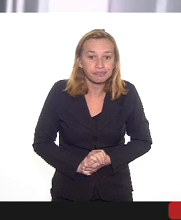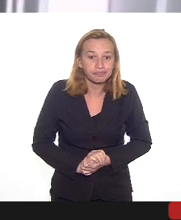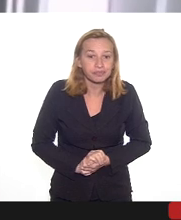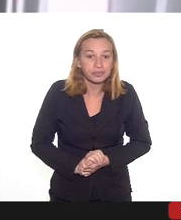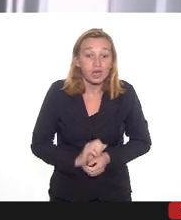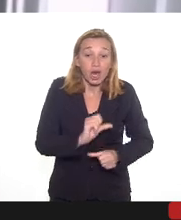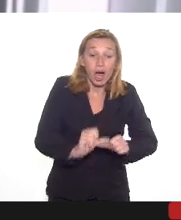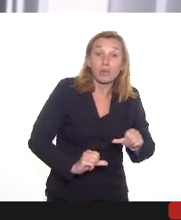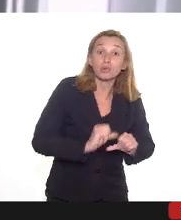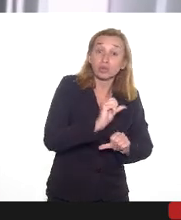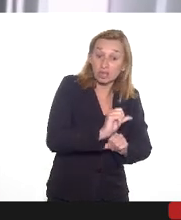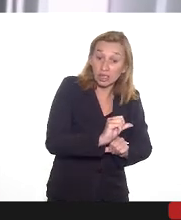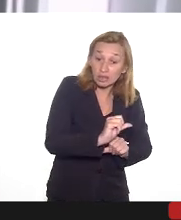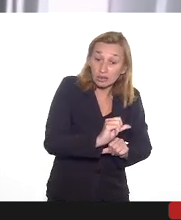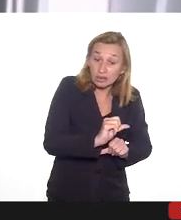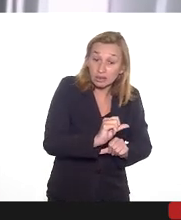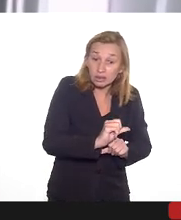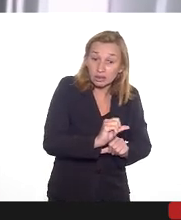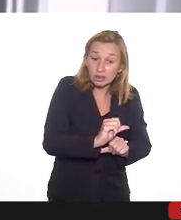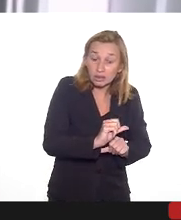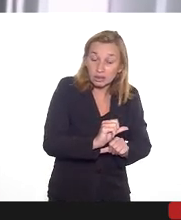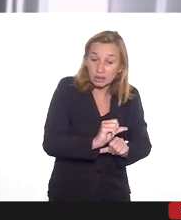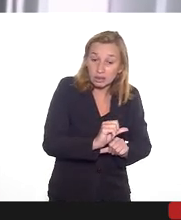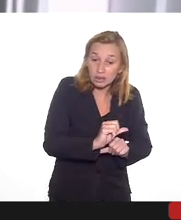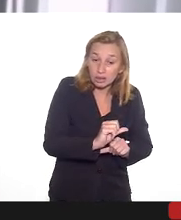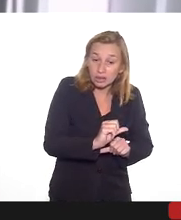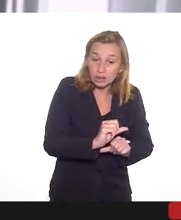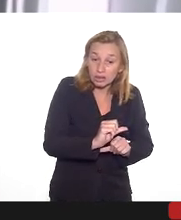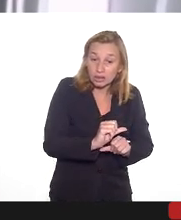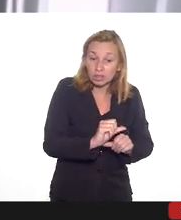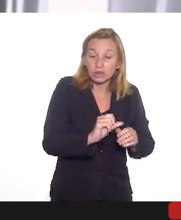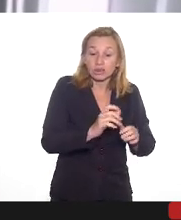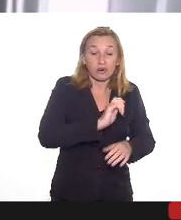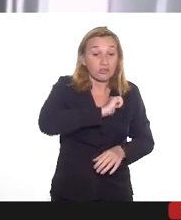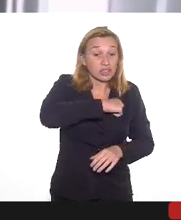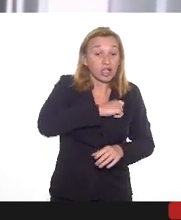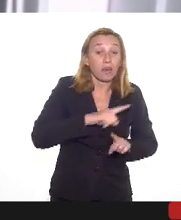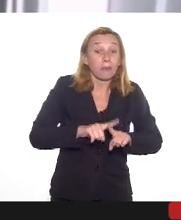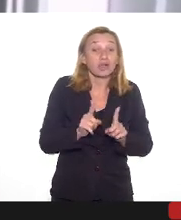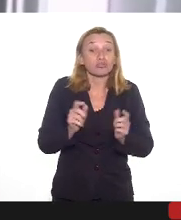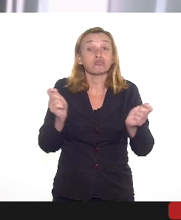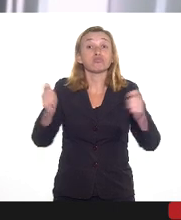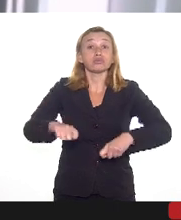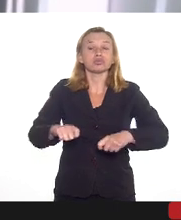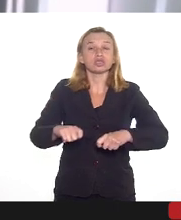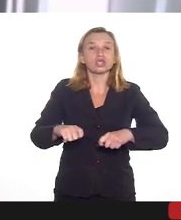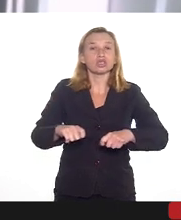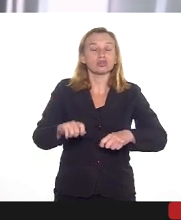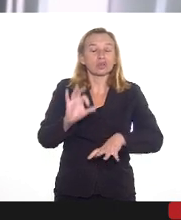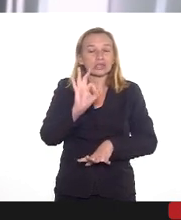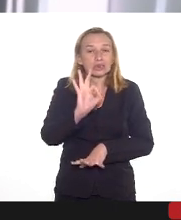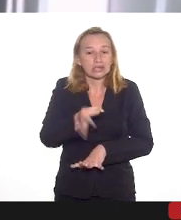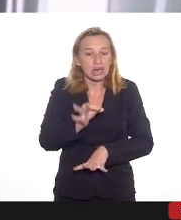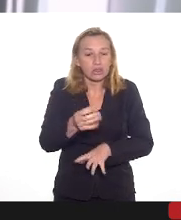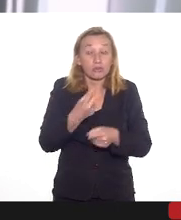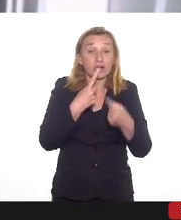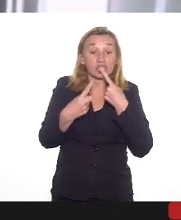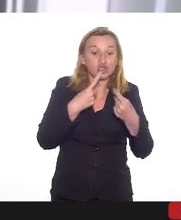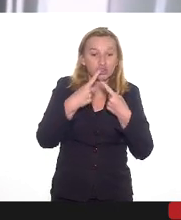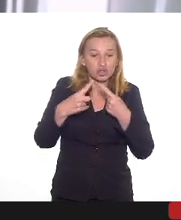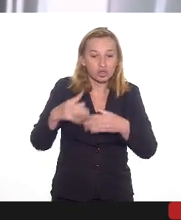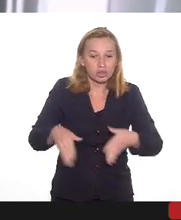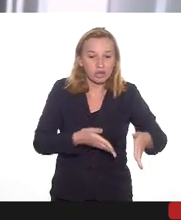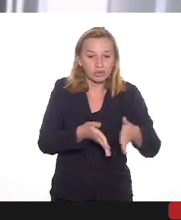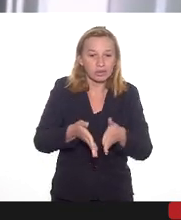à mudança no disciplinamento do regime de recuperação fiscal, mas o que é possível do ponto de vista legal para discutir esses